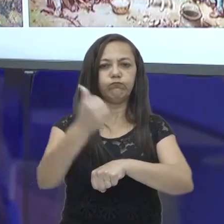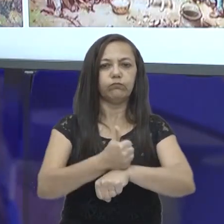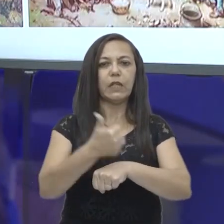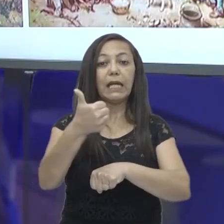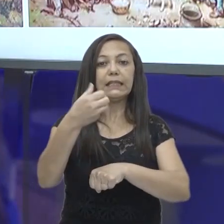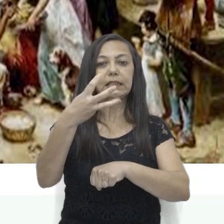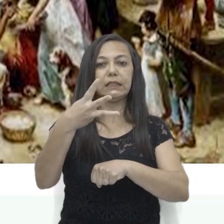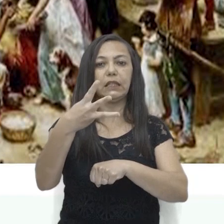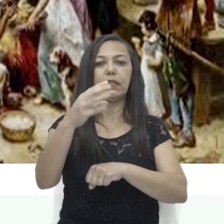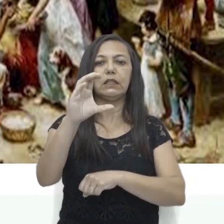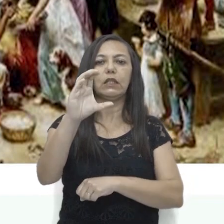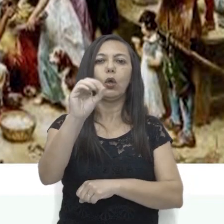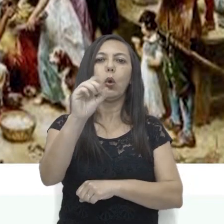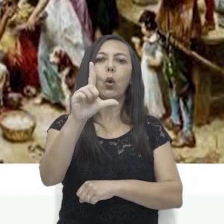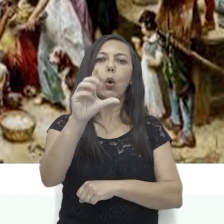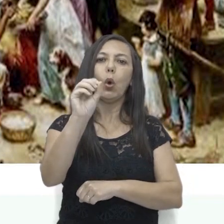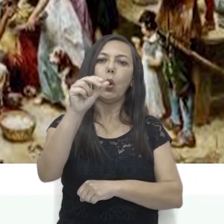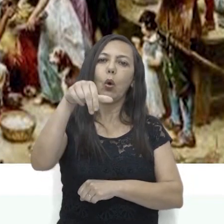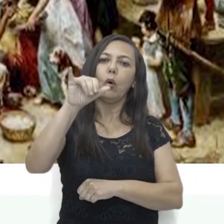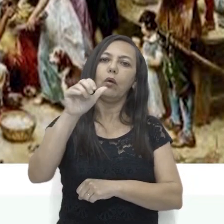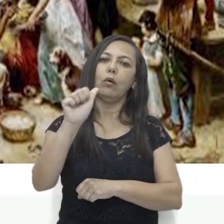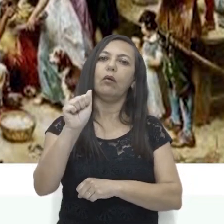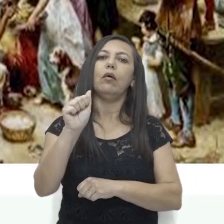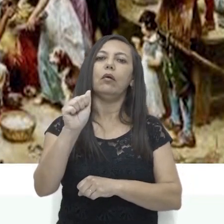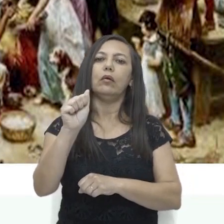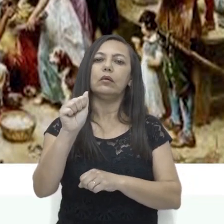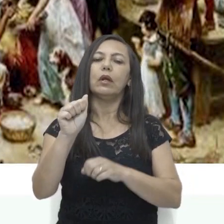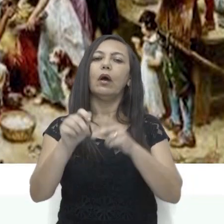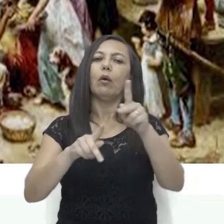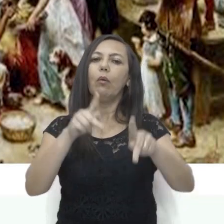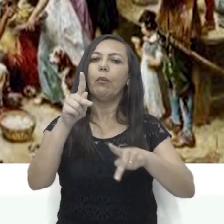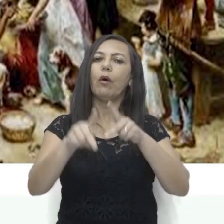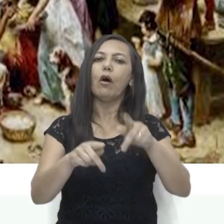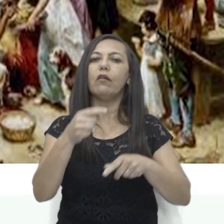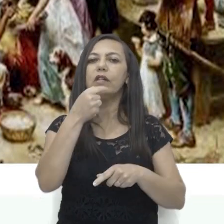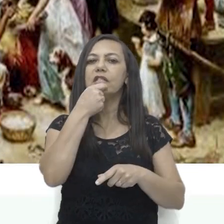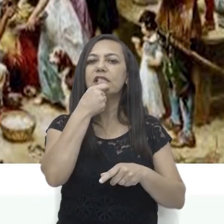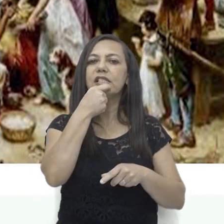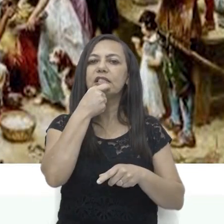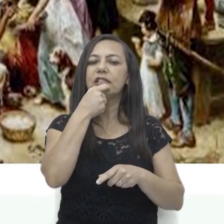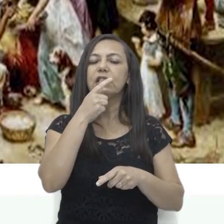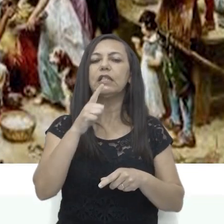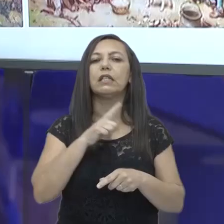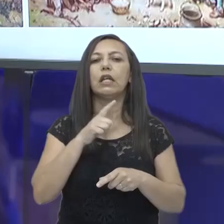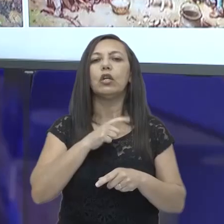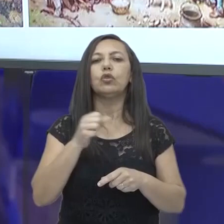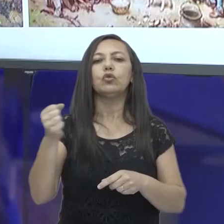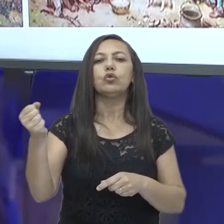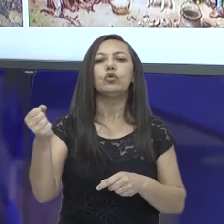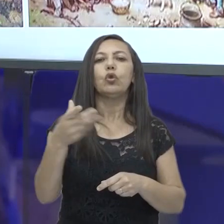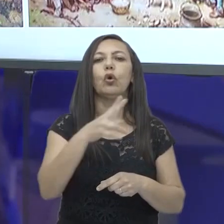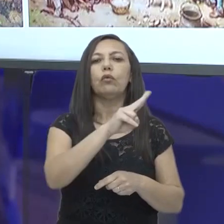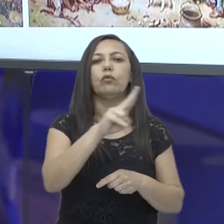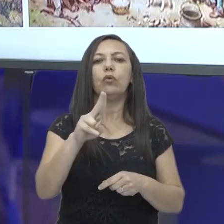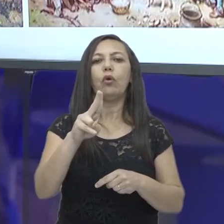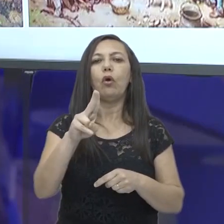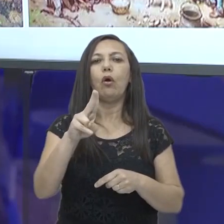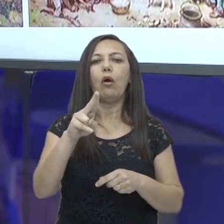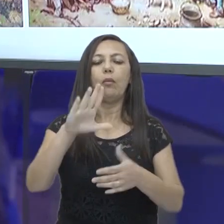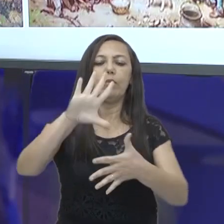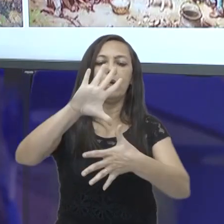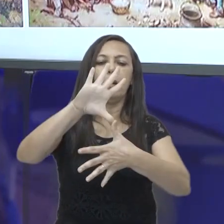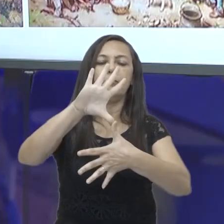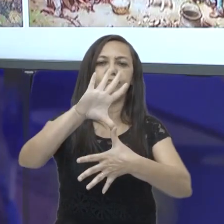que ainda é os ingleses, que vai receber o nome de Nova América, tá bom? Até chegar aos